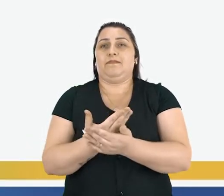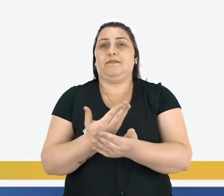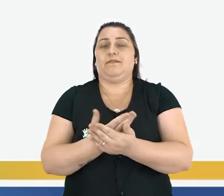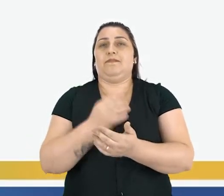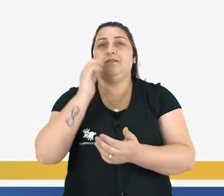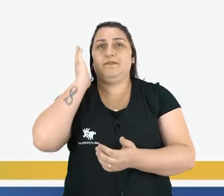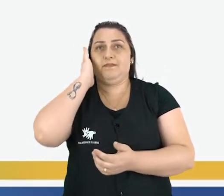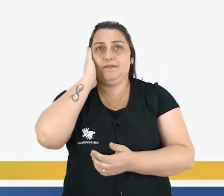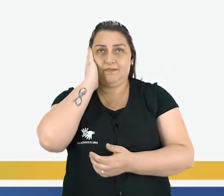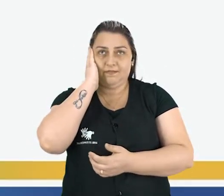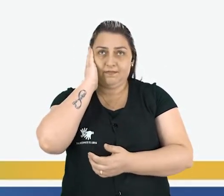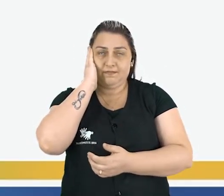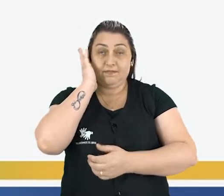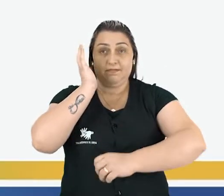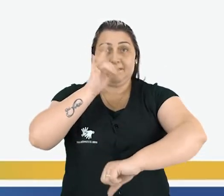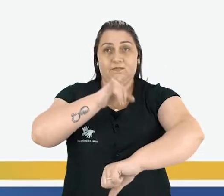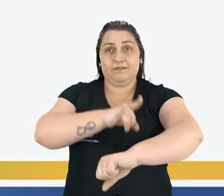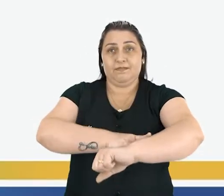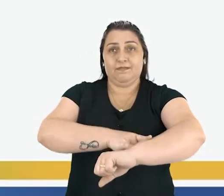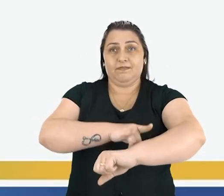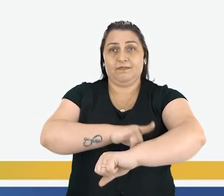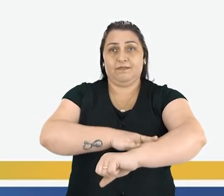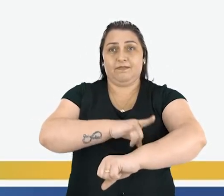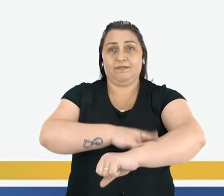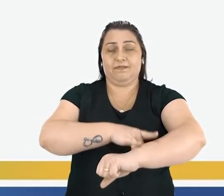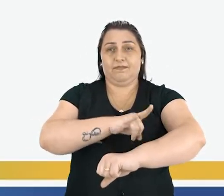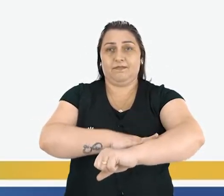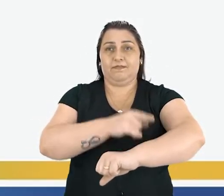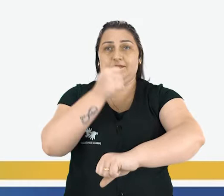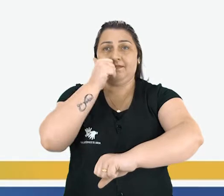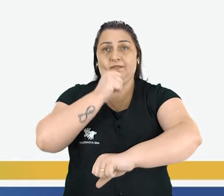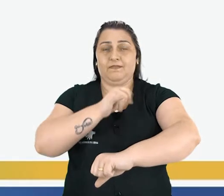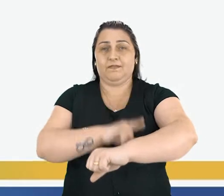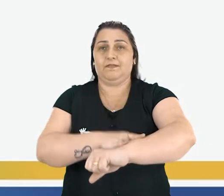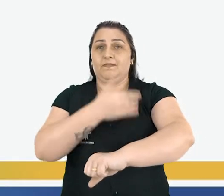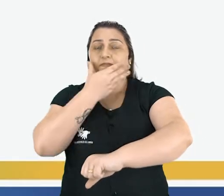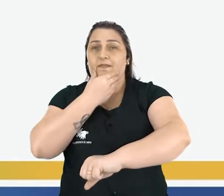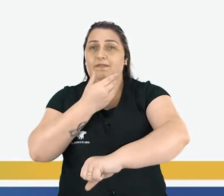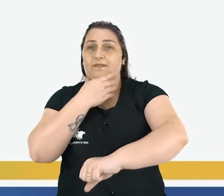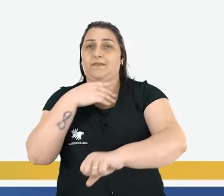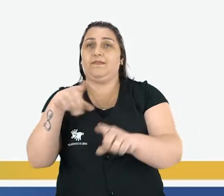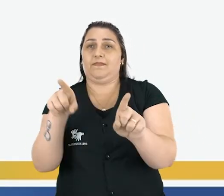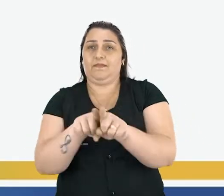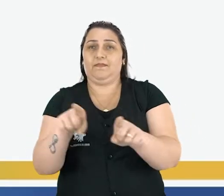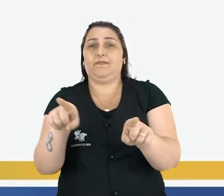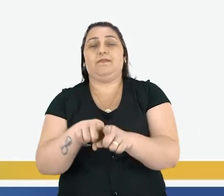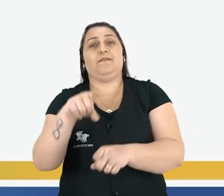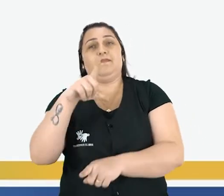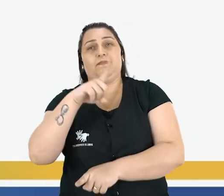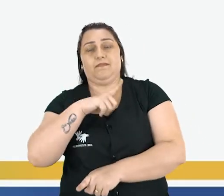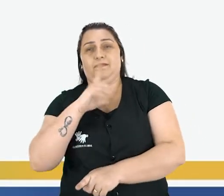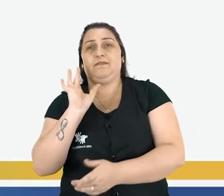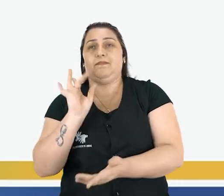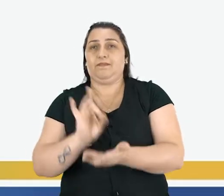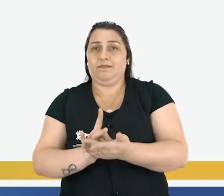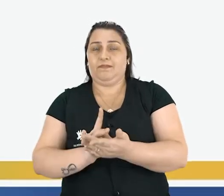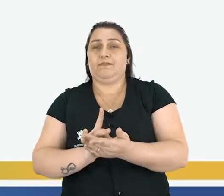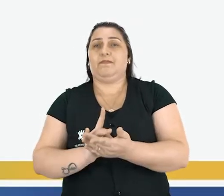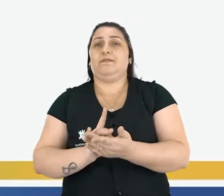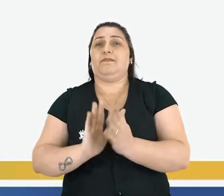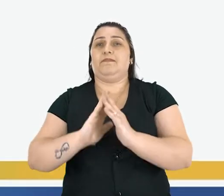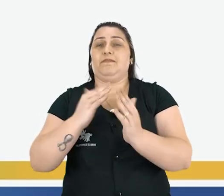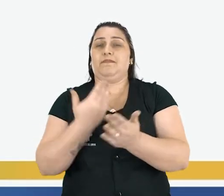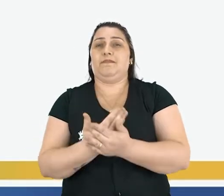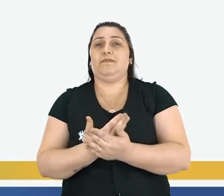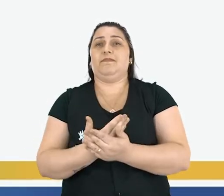aula o banheiro geralmente têm na escola não é verdade